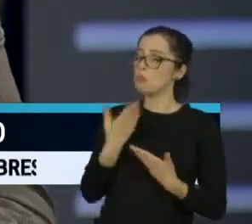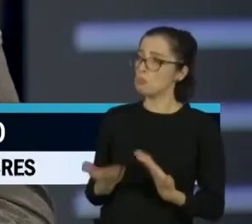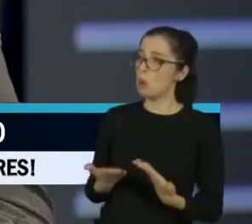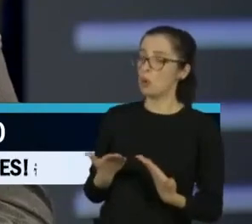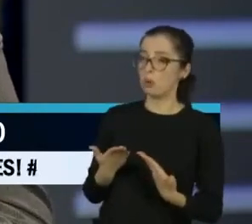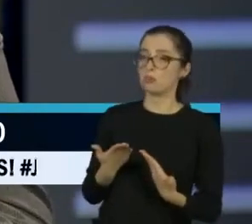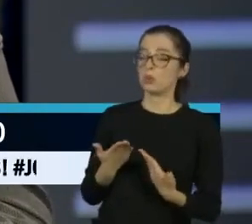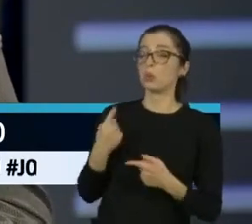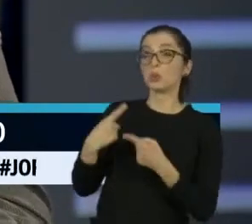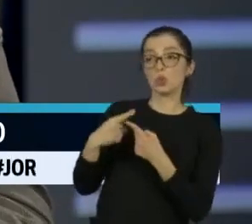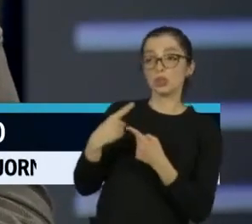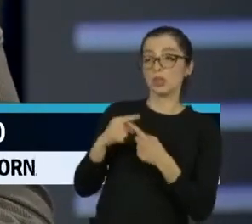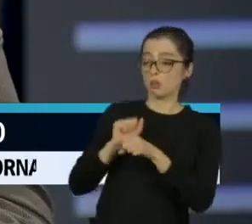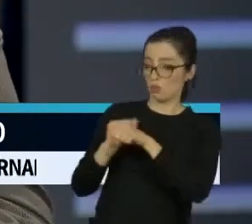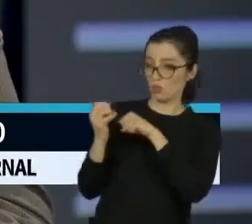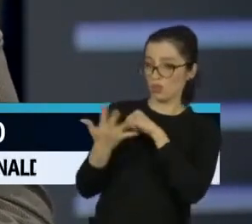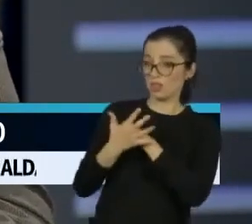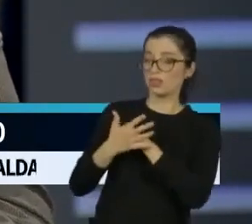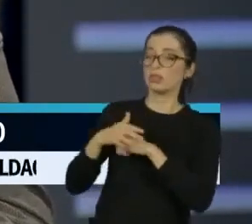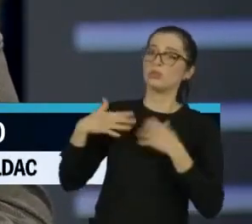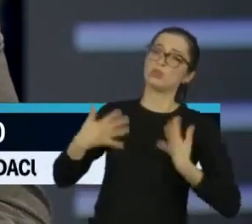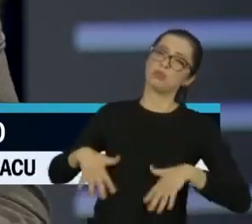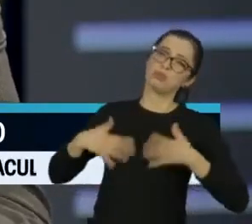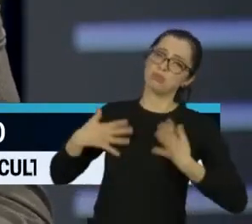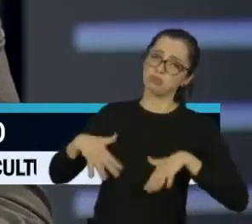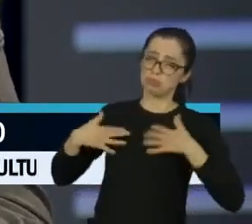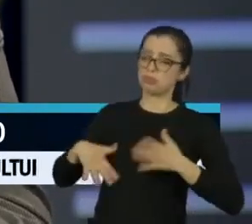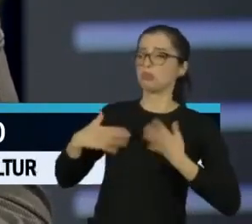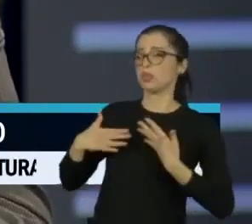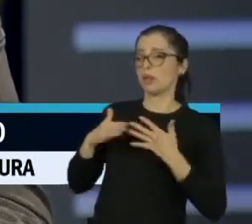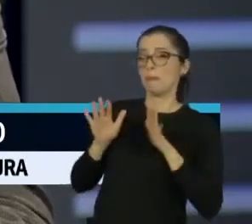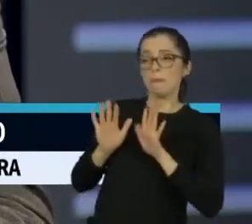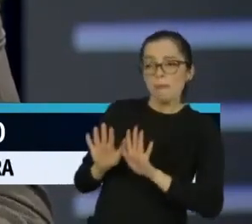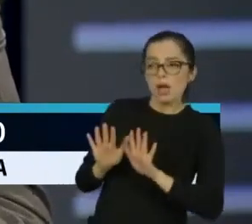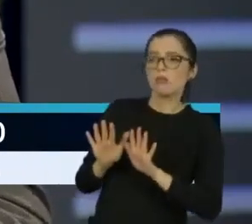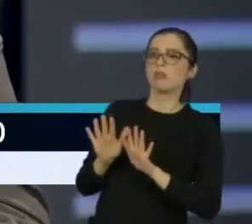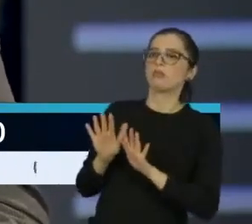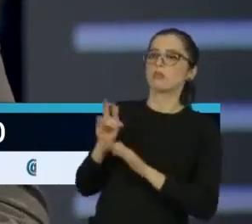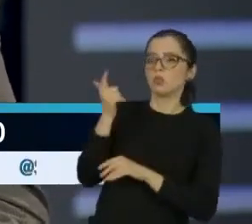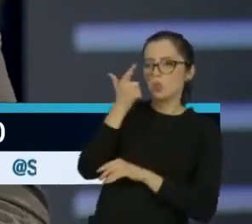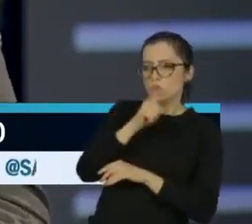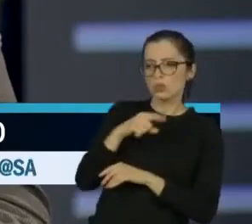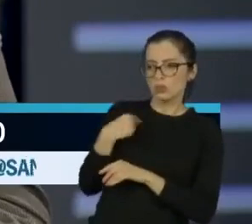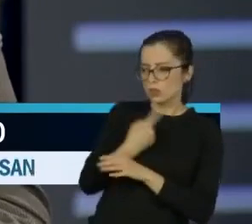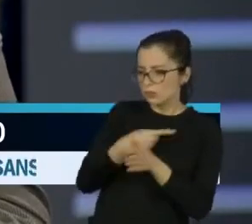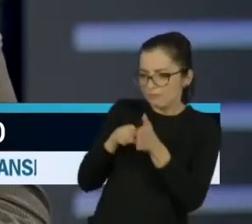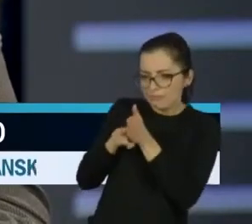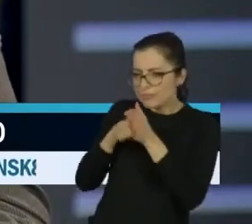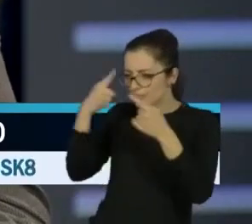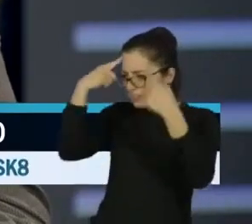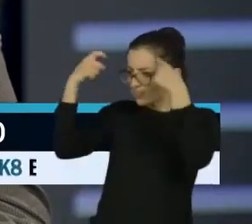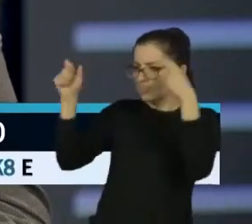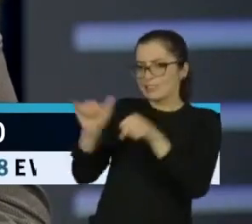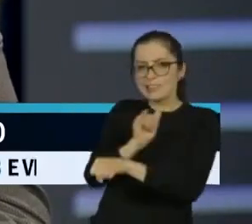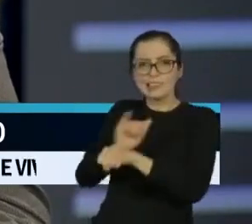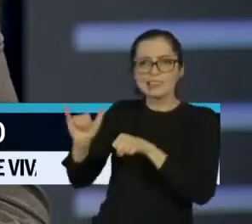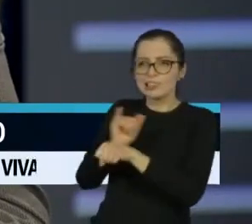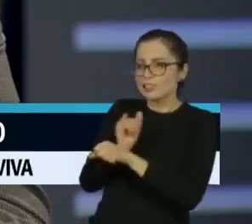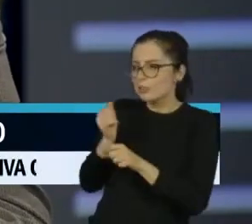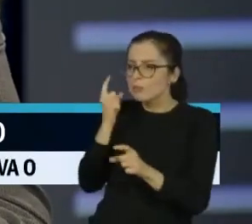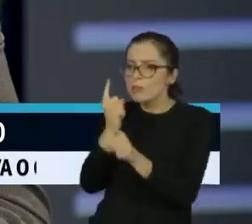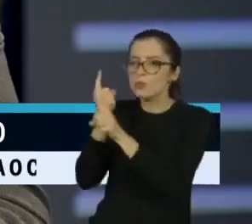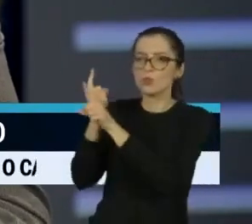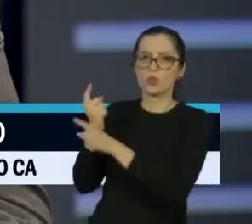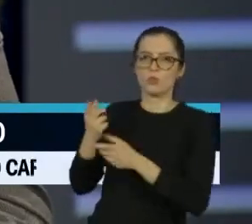Essa pandemia possibilitou e estimulou uma série de pesquisas e uma série de ações